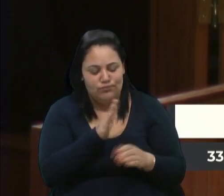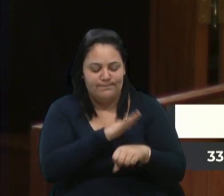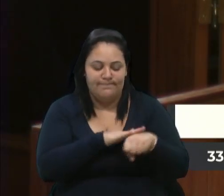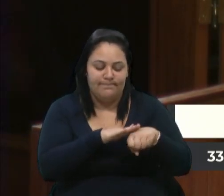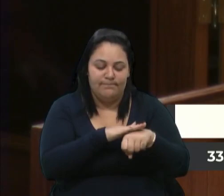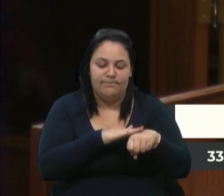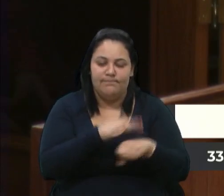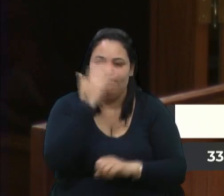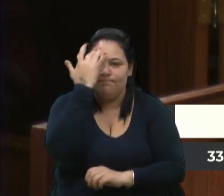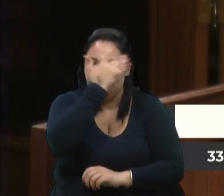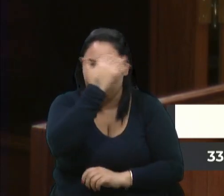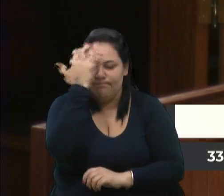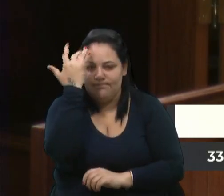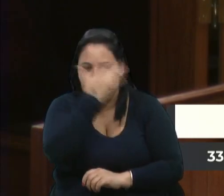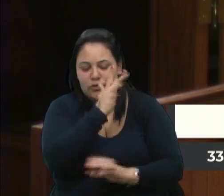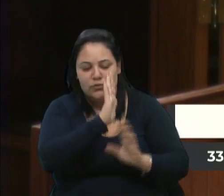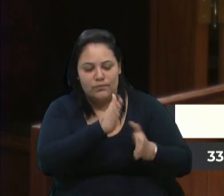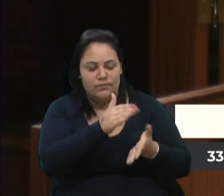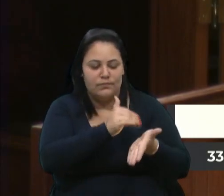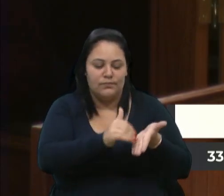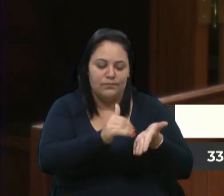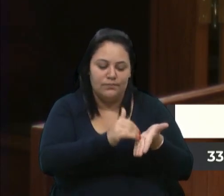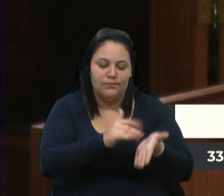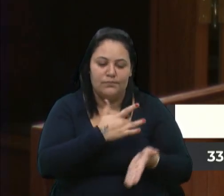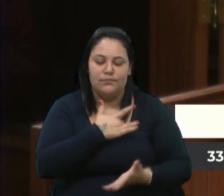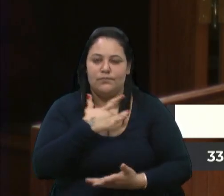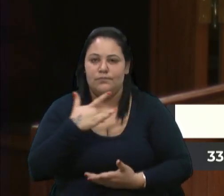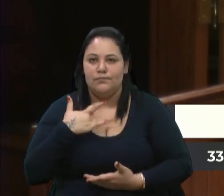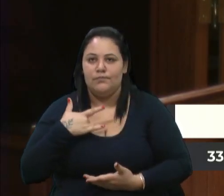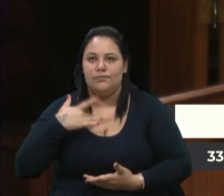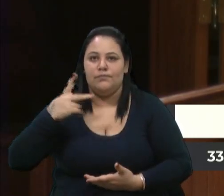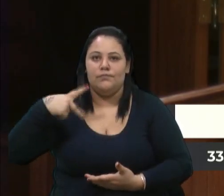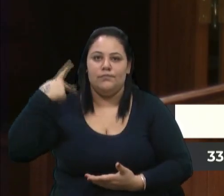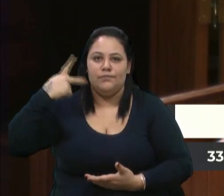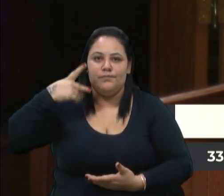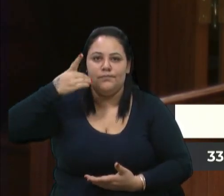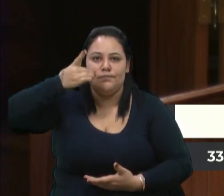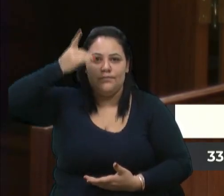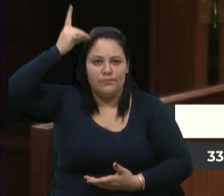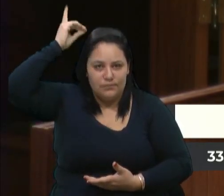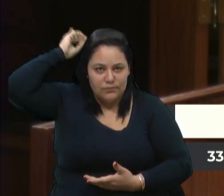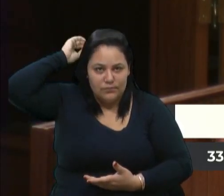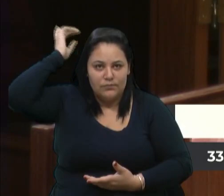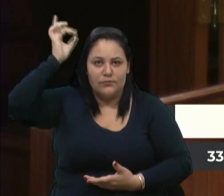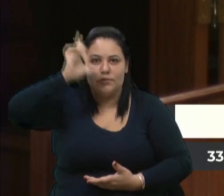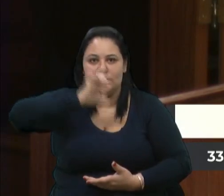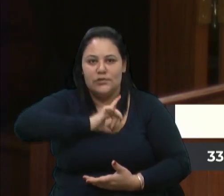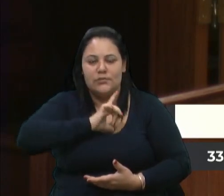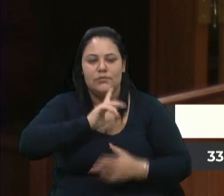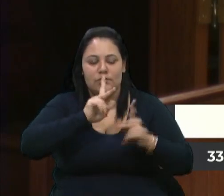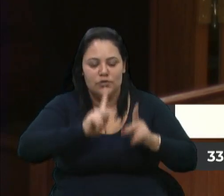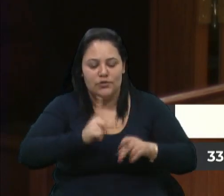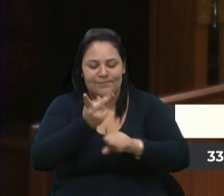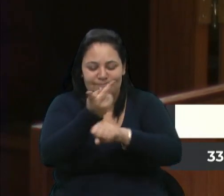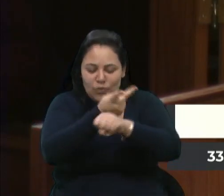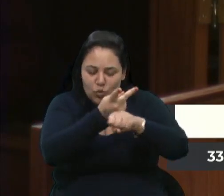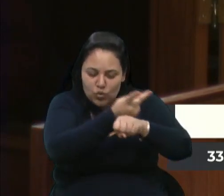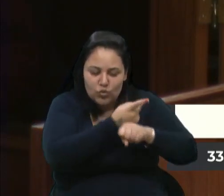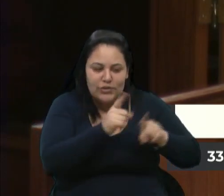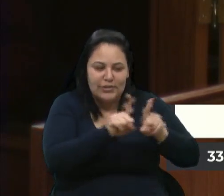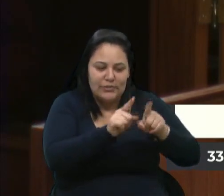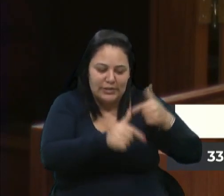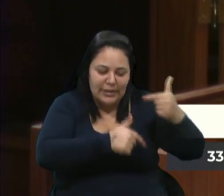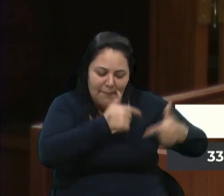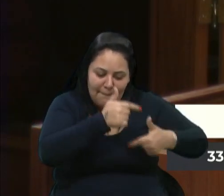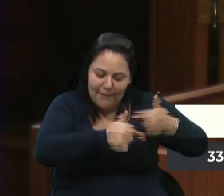já conversamos com a secretária de saúde, o vereador Lucas Gil tem sido uma pessoa que vai atrás, que busca. Não é